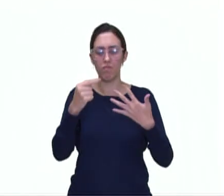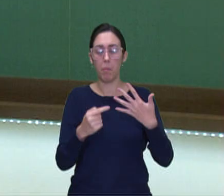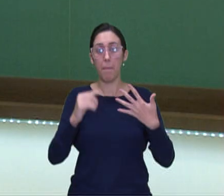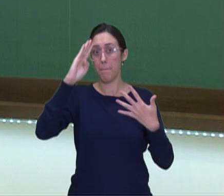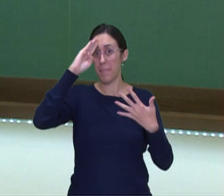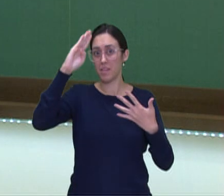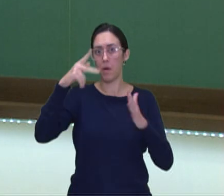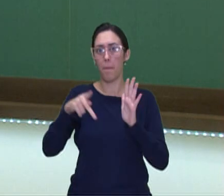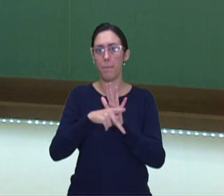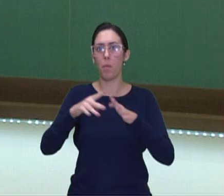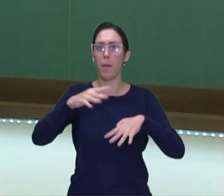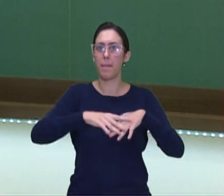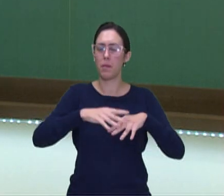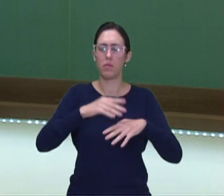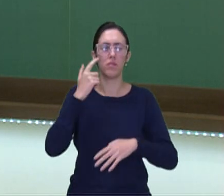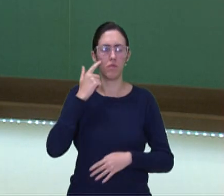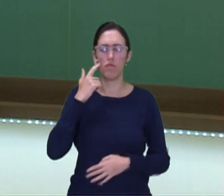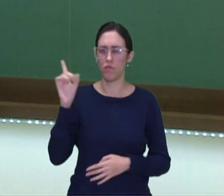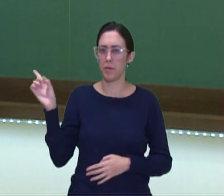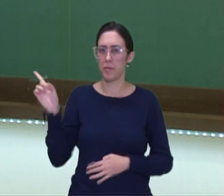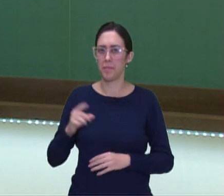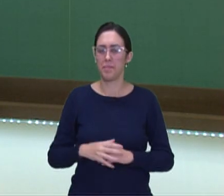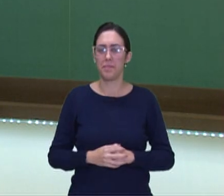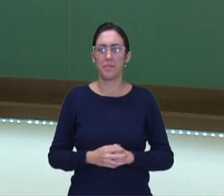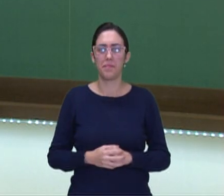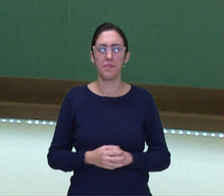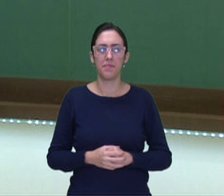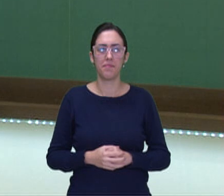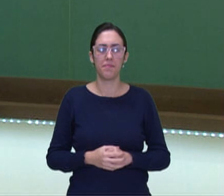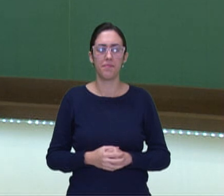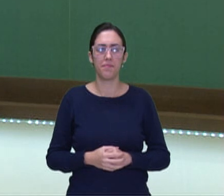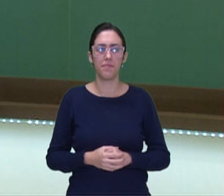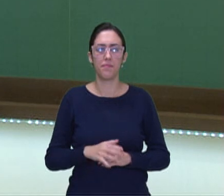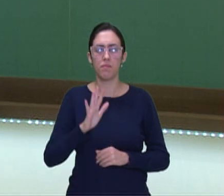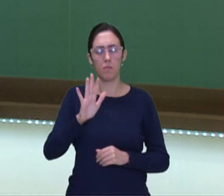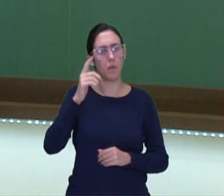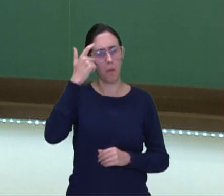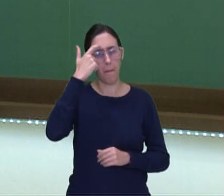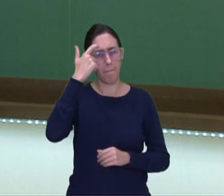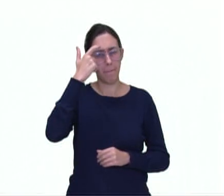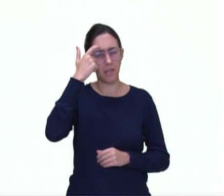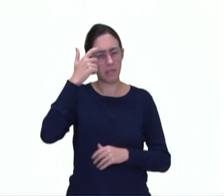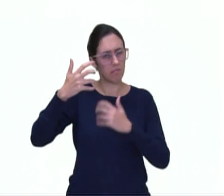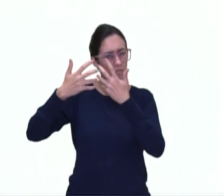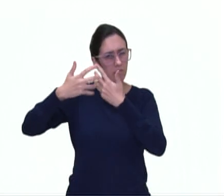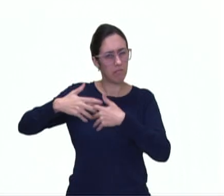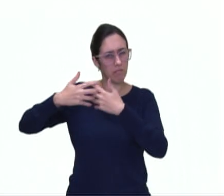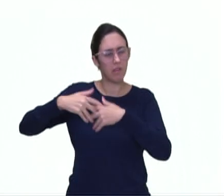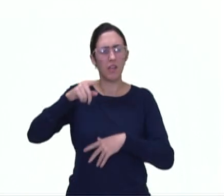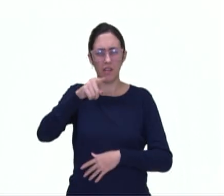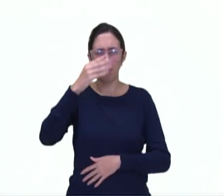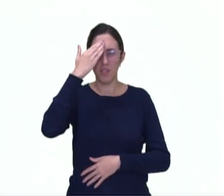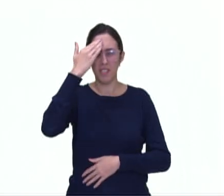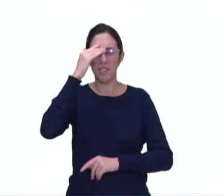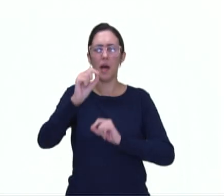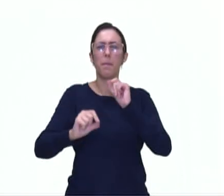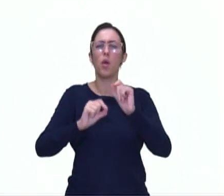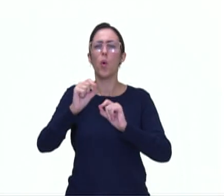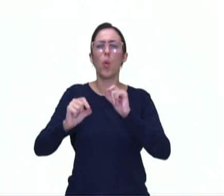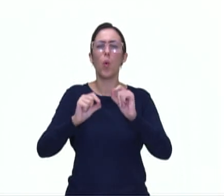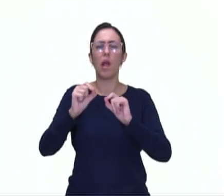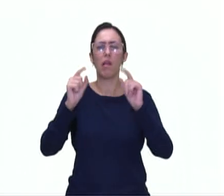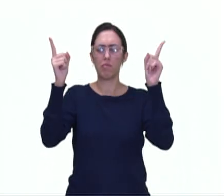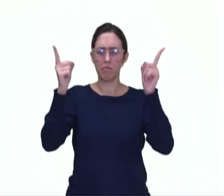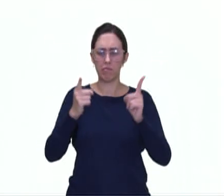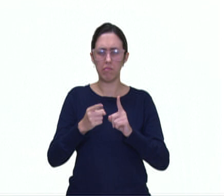Tá? Vamos ver como é que a gente vai fazer isso. Vamos pensar um pouquinho? Você sabe o que é uma expressão algébrica? E para que